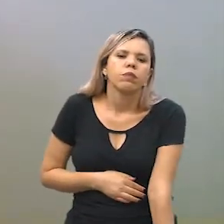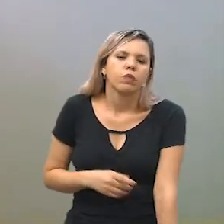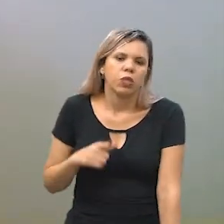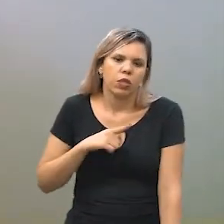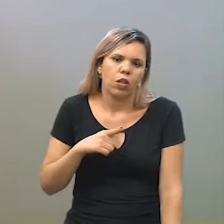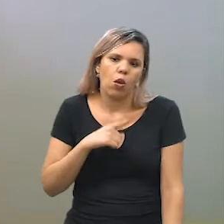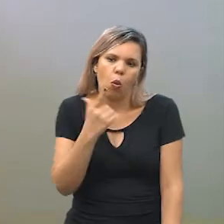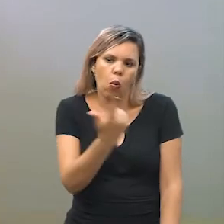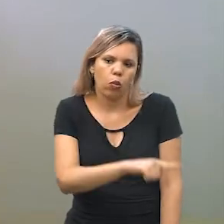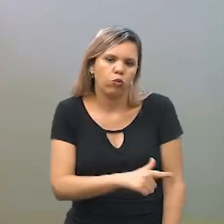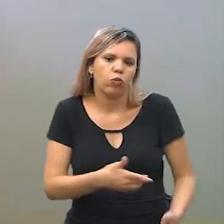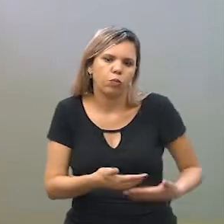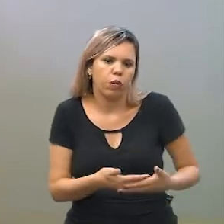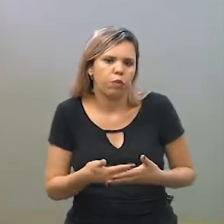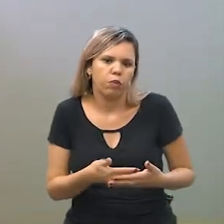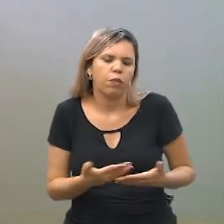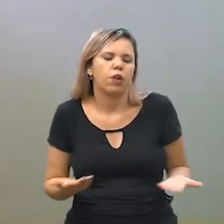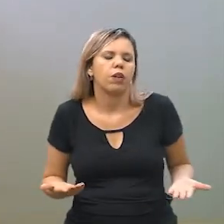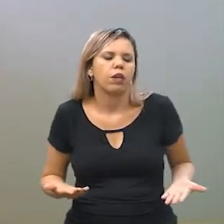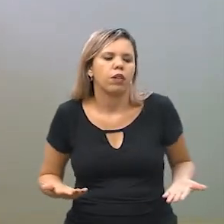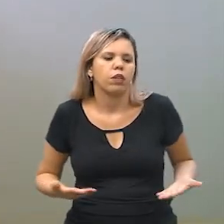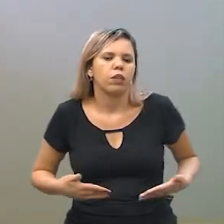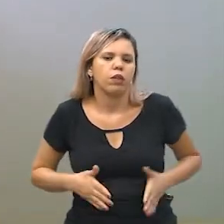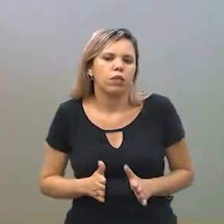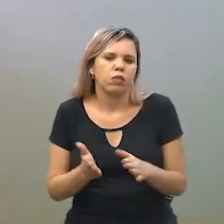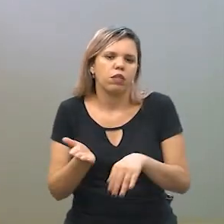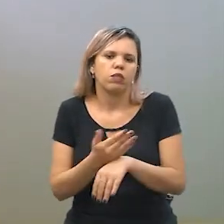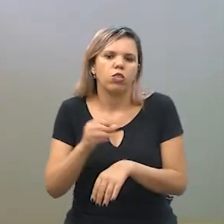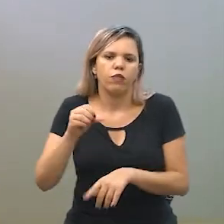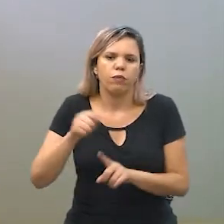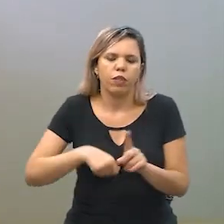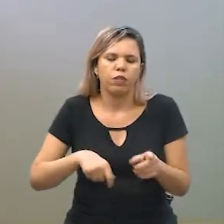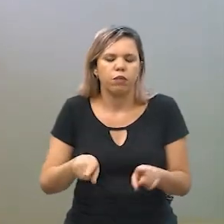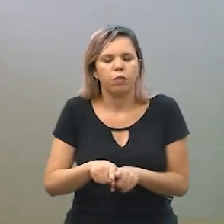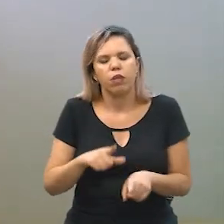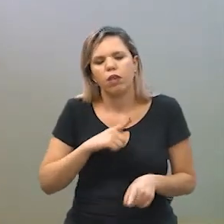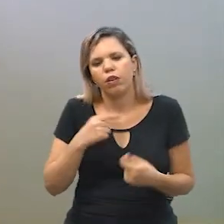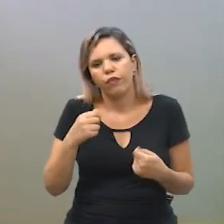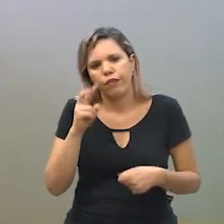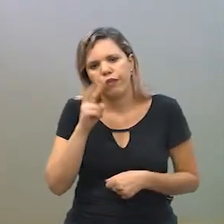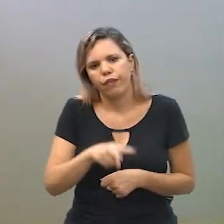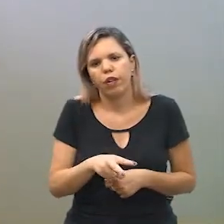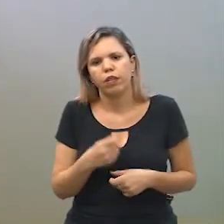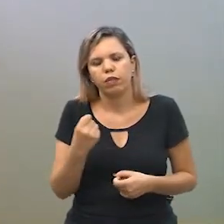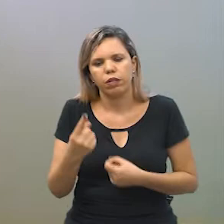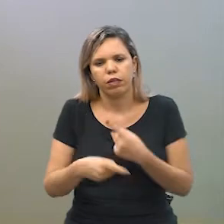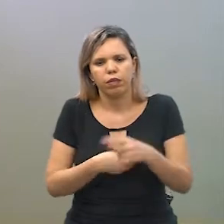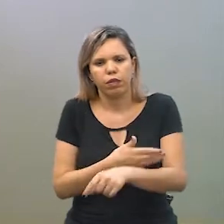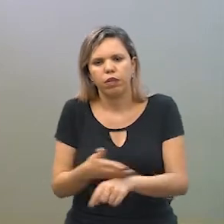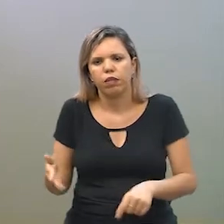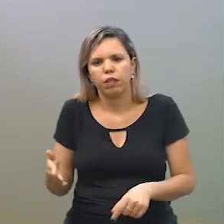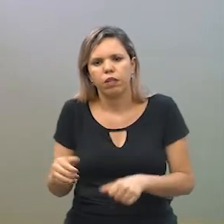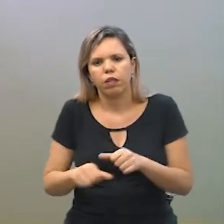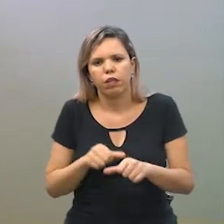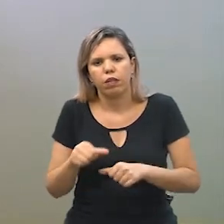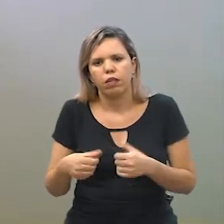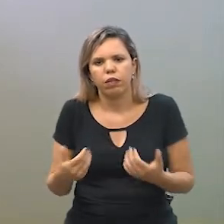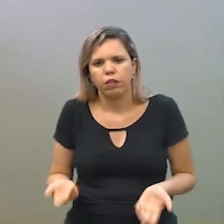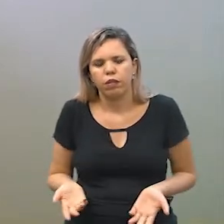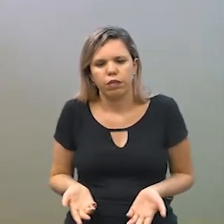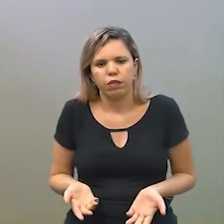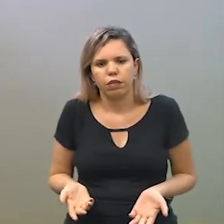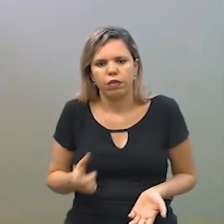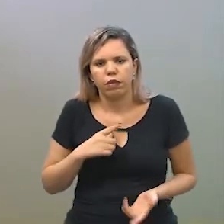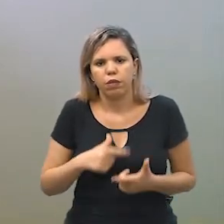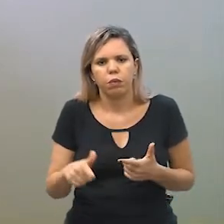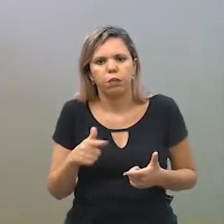ter um prematuro anterior. Então, eu tive um prematuro anterior, eu tenho que ver se eu tenho algum hábito que eu posso mexer, se eu